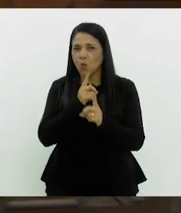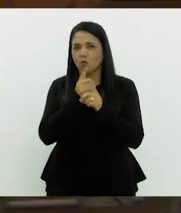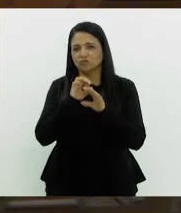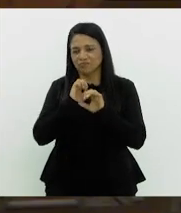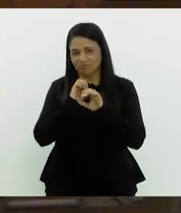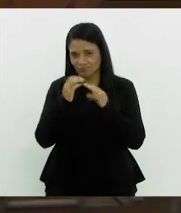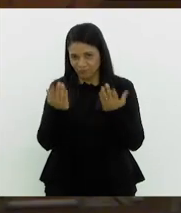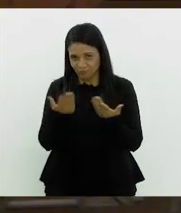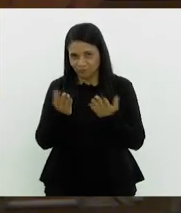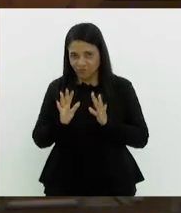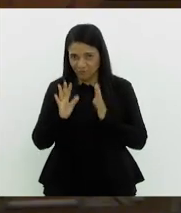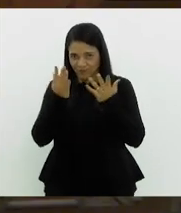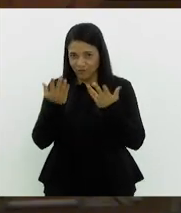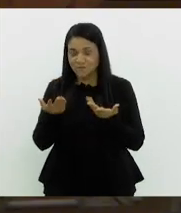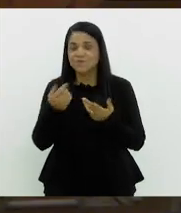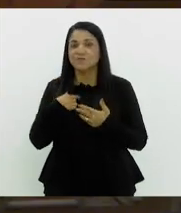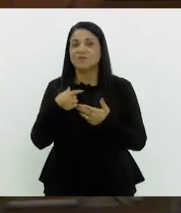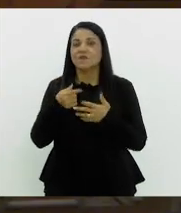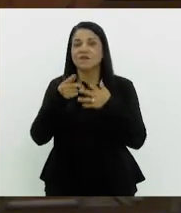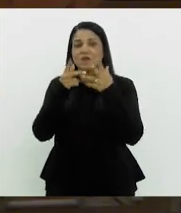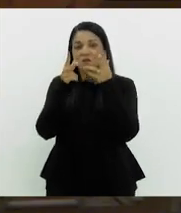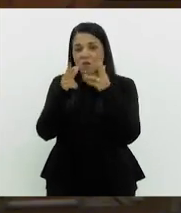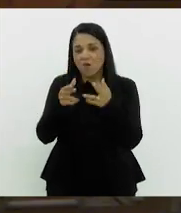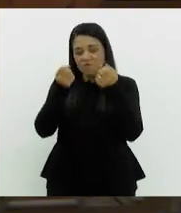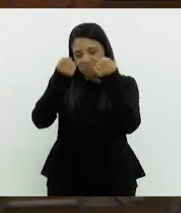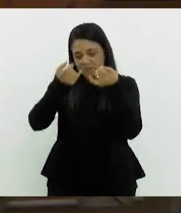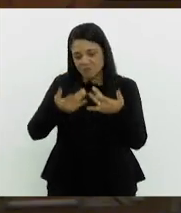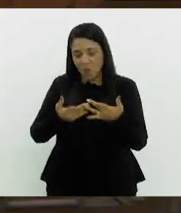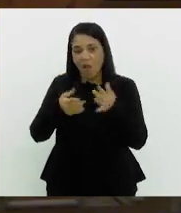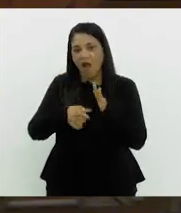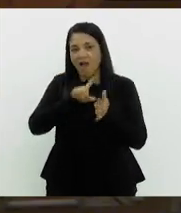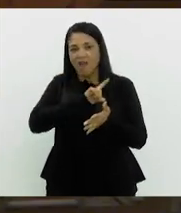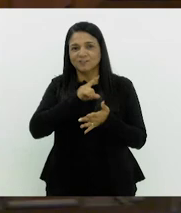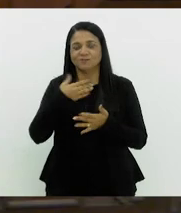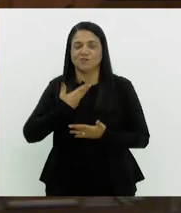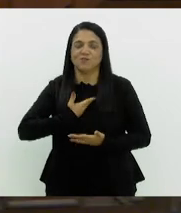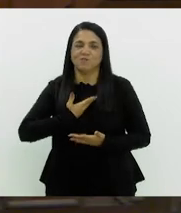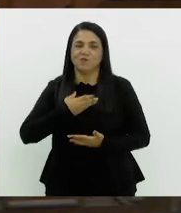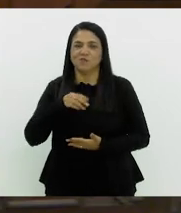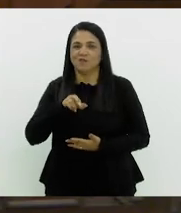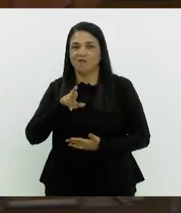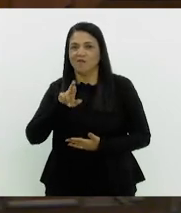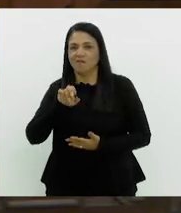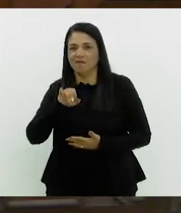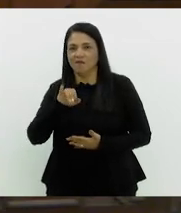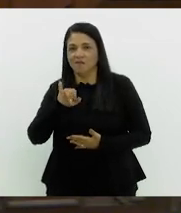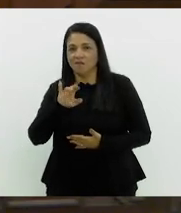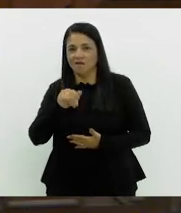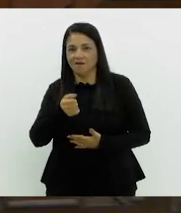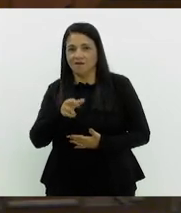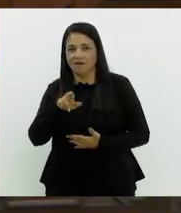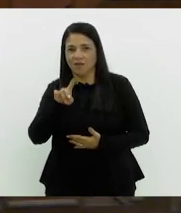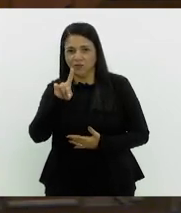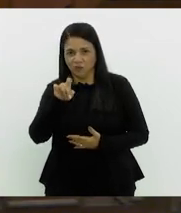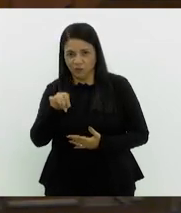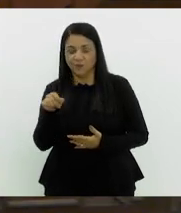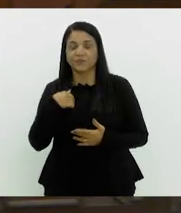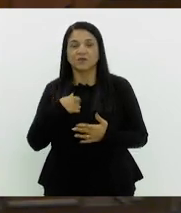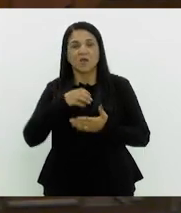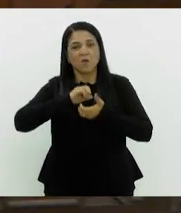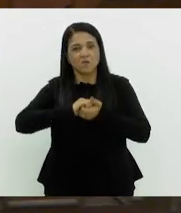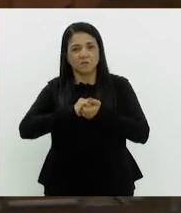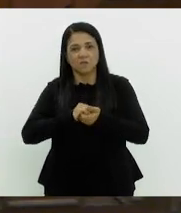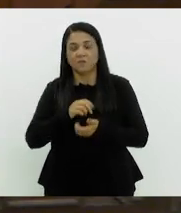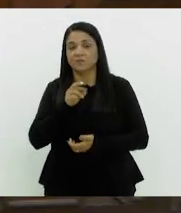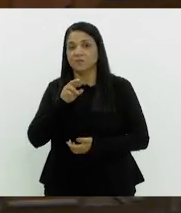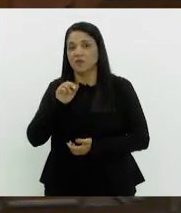dito pelo nosso colega Ricardo Benetti. Eu gostaria de cumprimentar o meu querido amigo, deputado Rodrigo Amorim, presidente